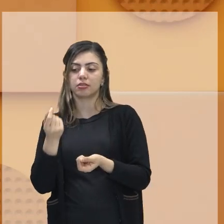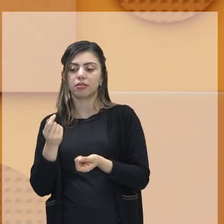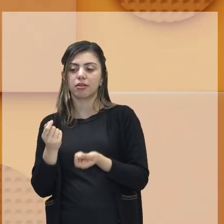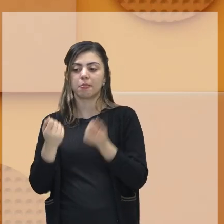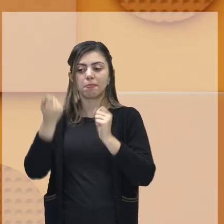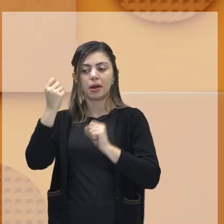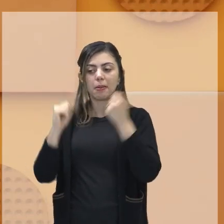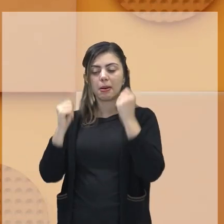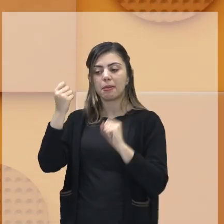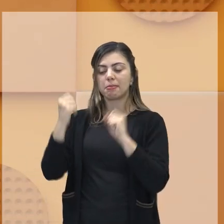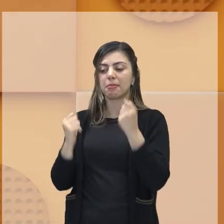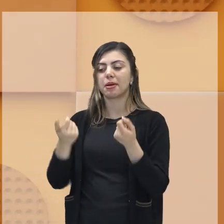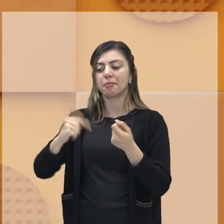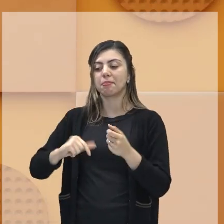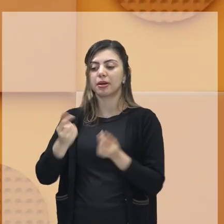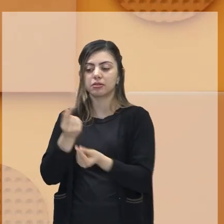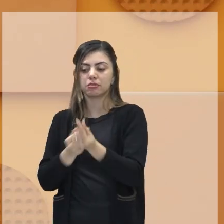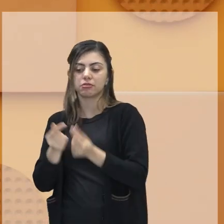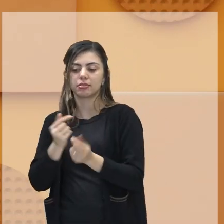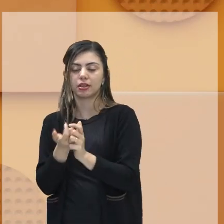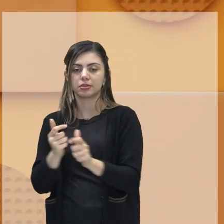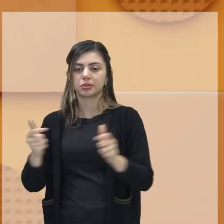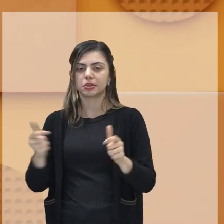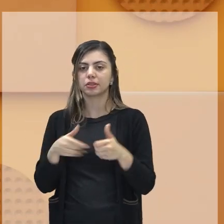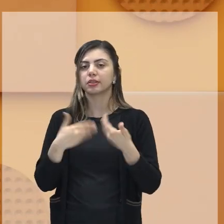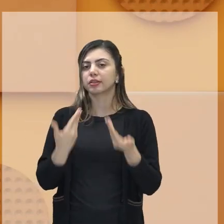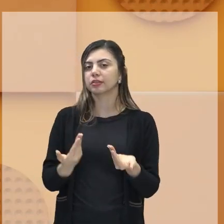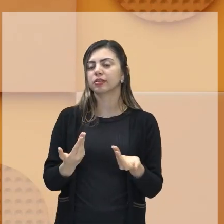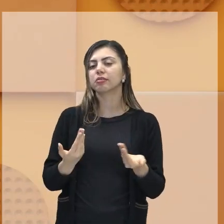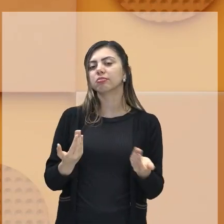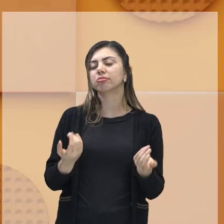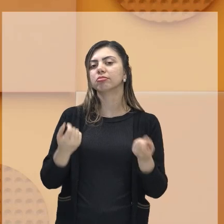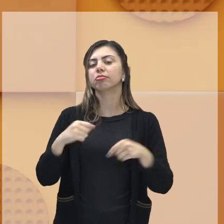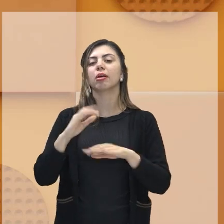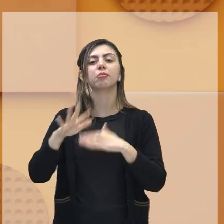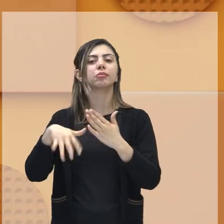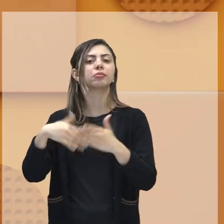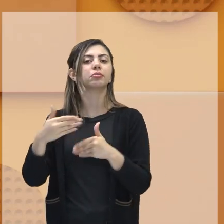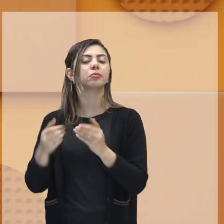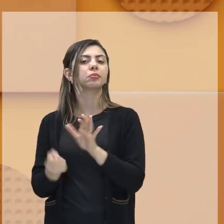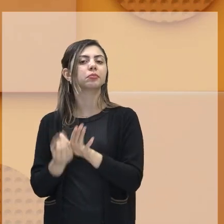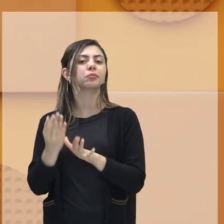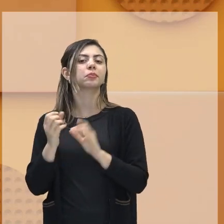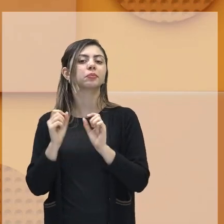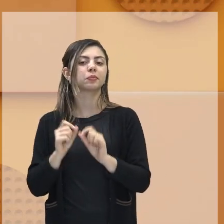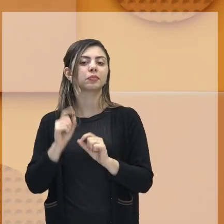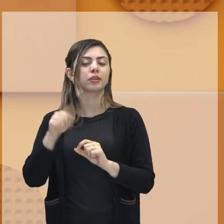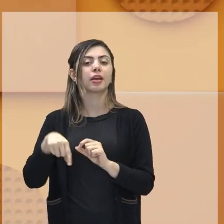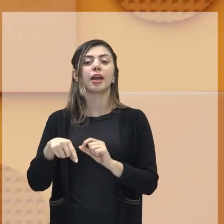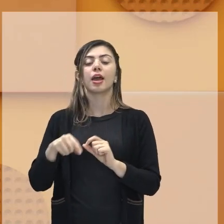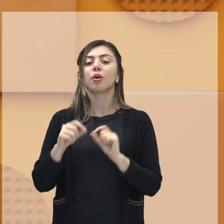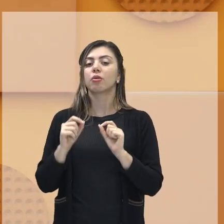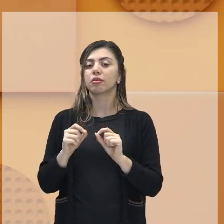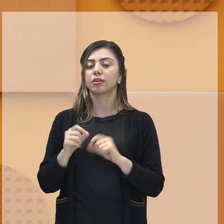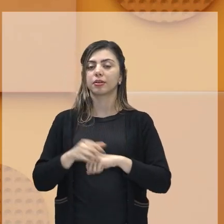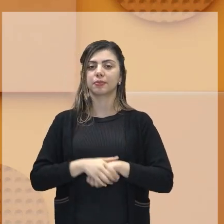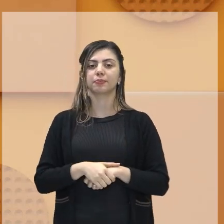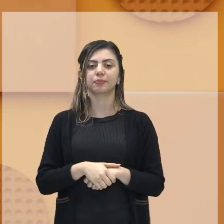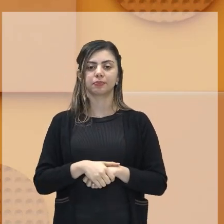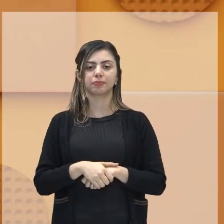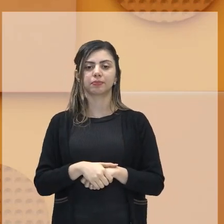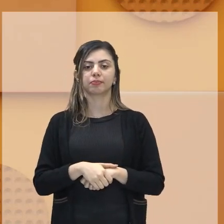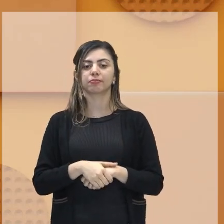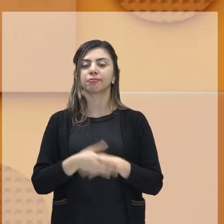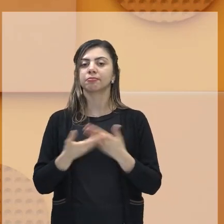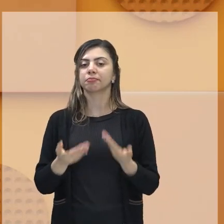e crescimento econômico, que se tornou, por sua vez, um dos maiores consumidores,